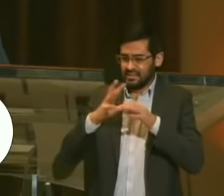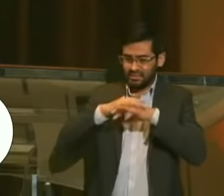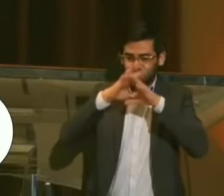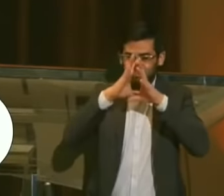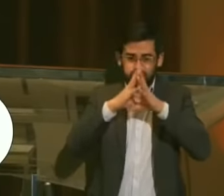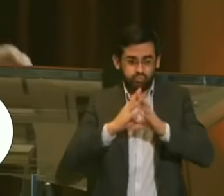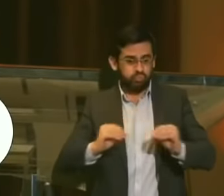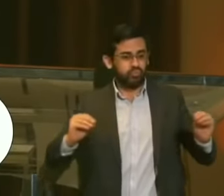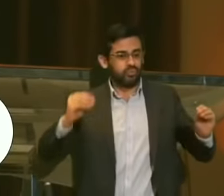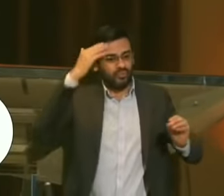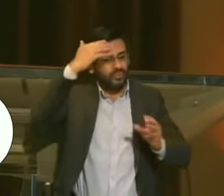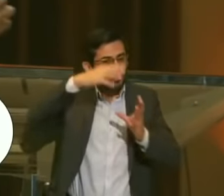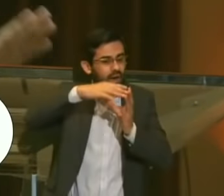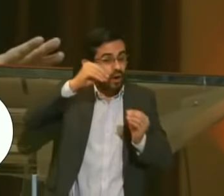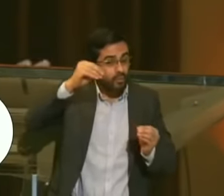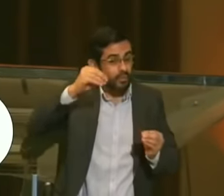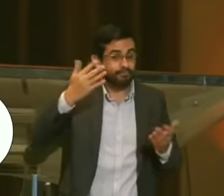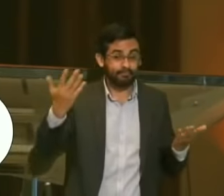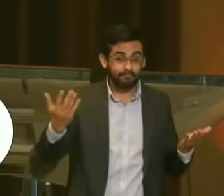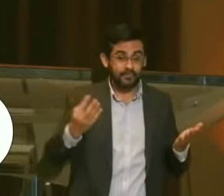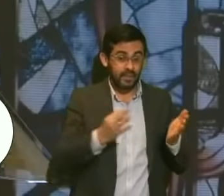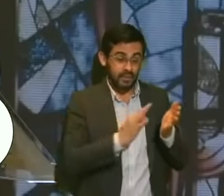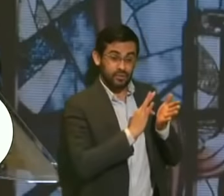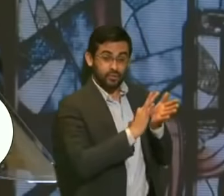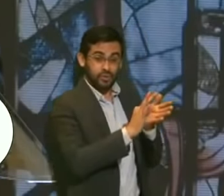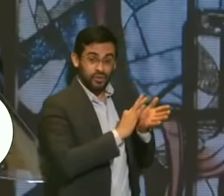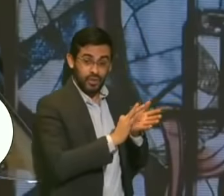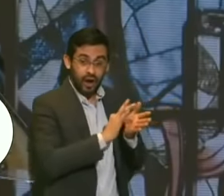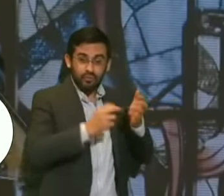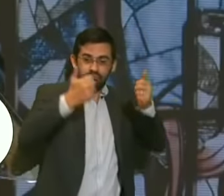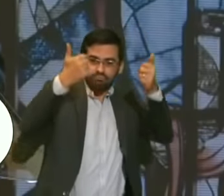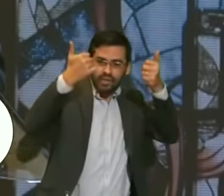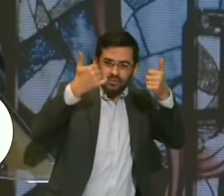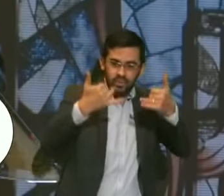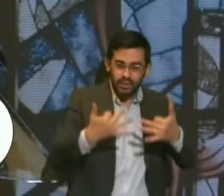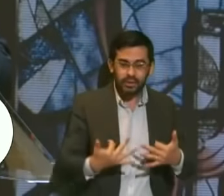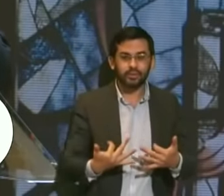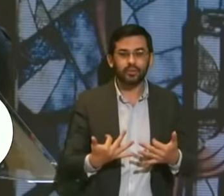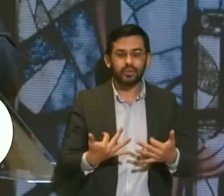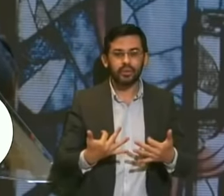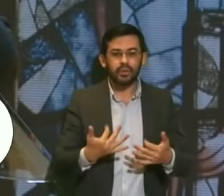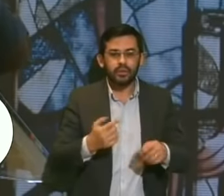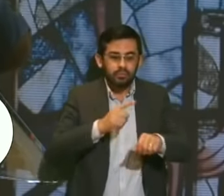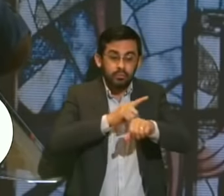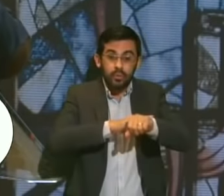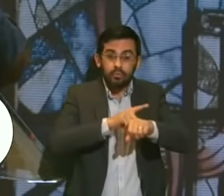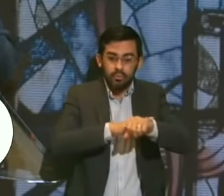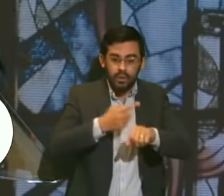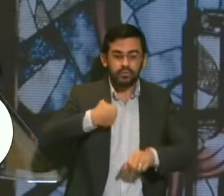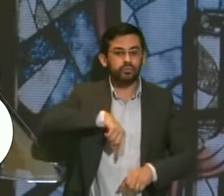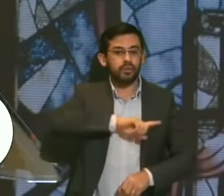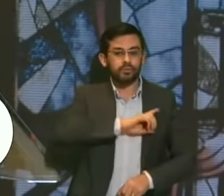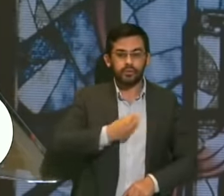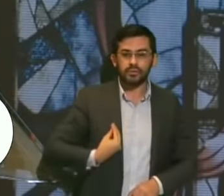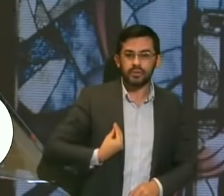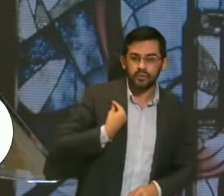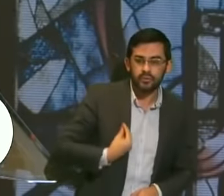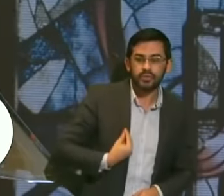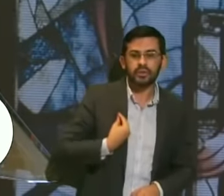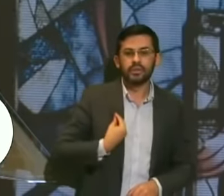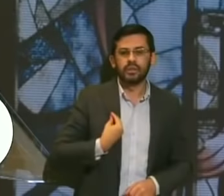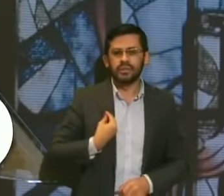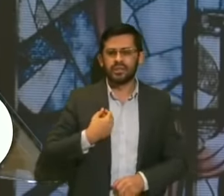sua alma. Tiago está falando disso, que quando às vezes quando há momentos na nossa vida em que a